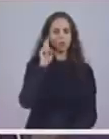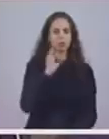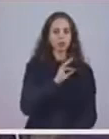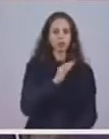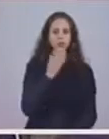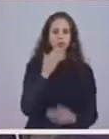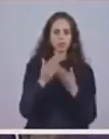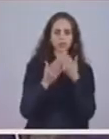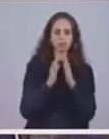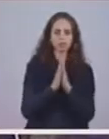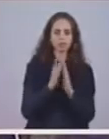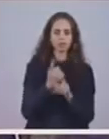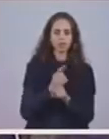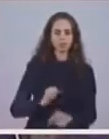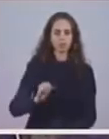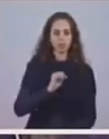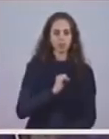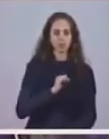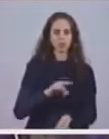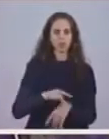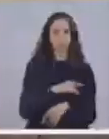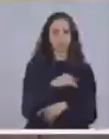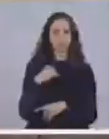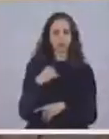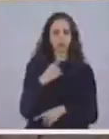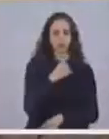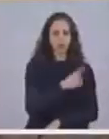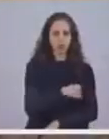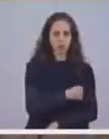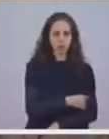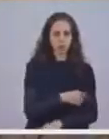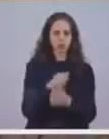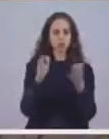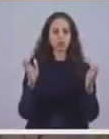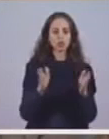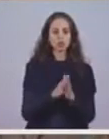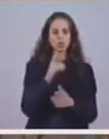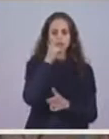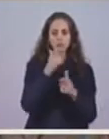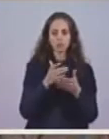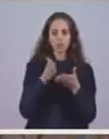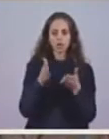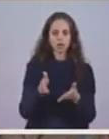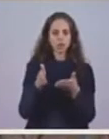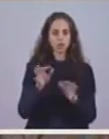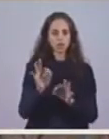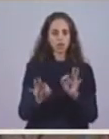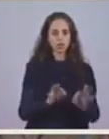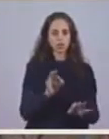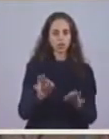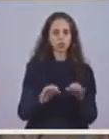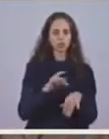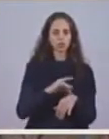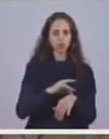as nossas súplicas. Pelos médicos, enfermeiros e todos quantos assistem e tratam os